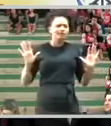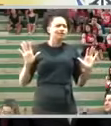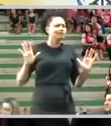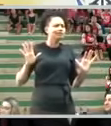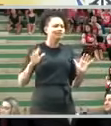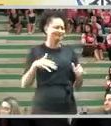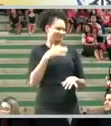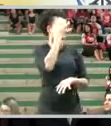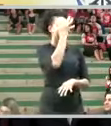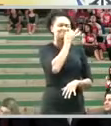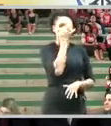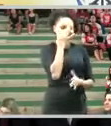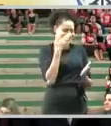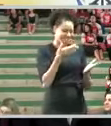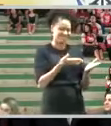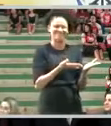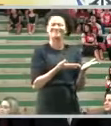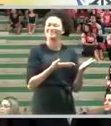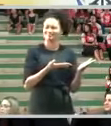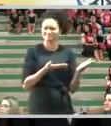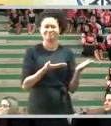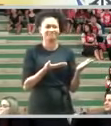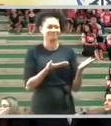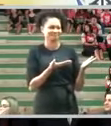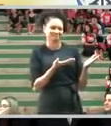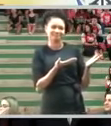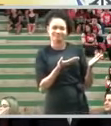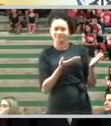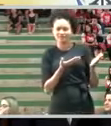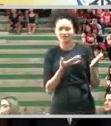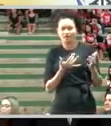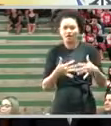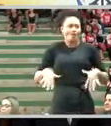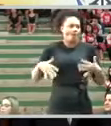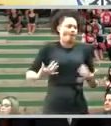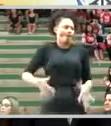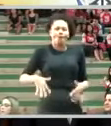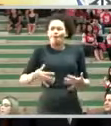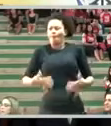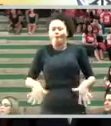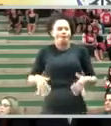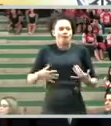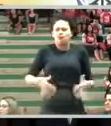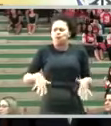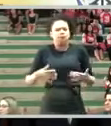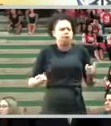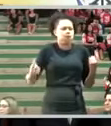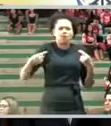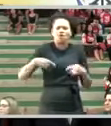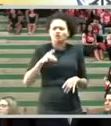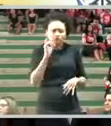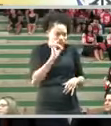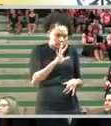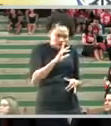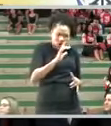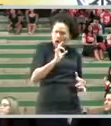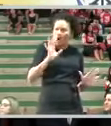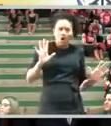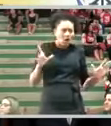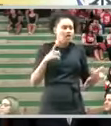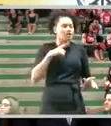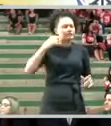Eu acho lindo isso aqui, gente. Eles foram tremendo. O desafio para desenvolver não foi só entregar. Eles